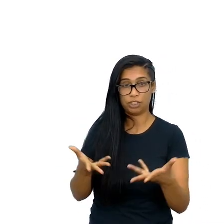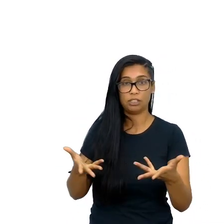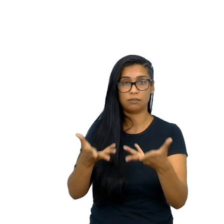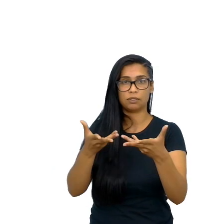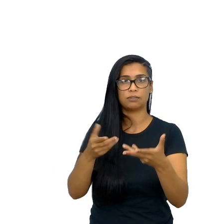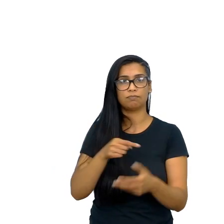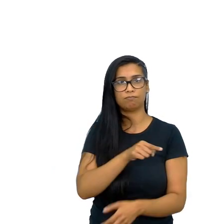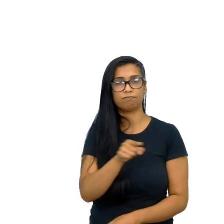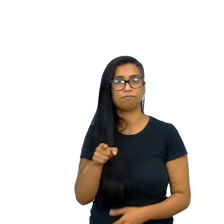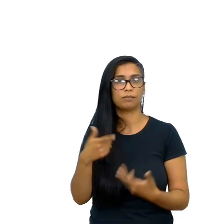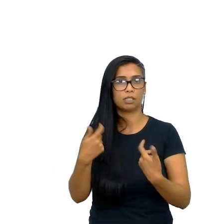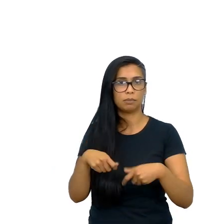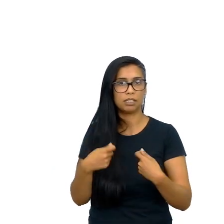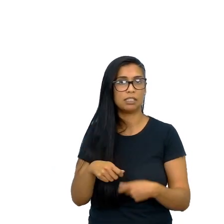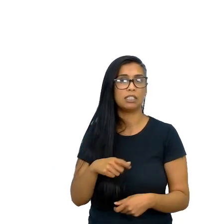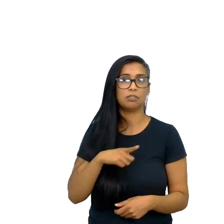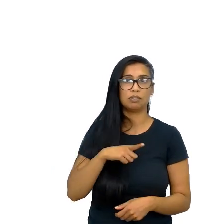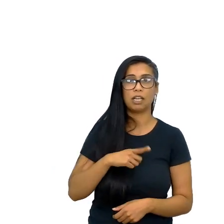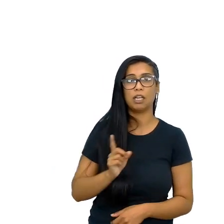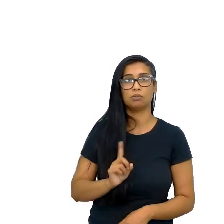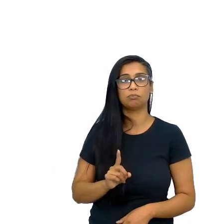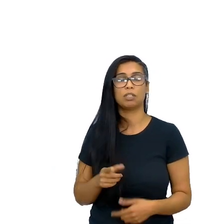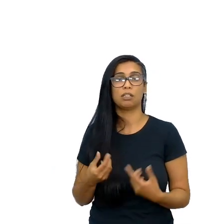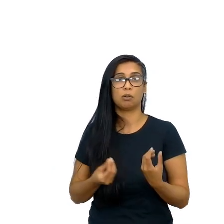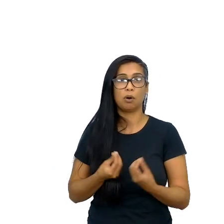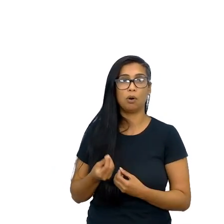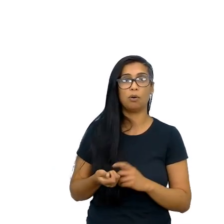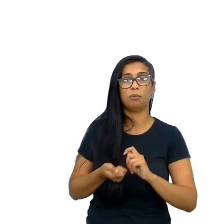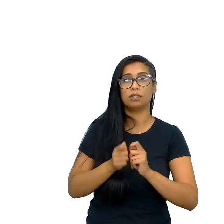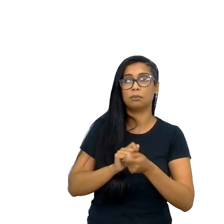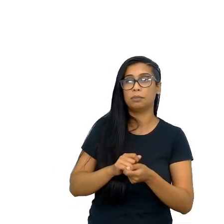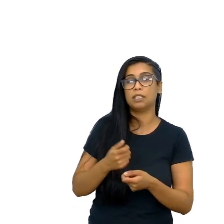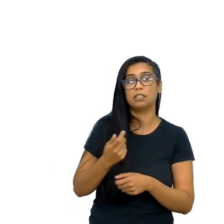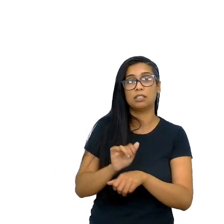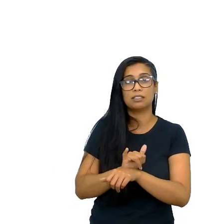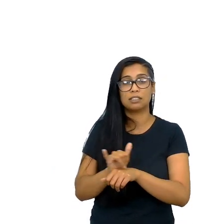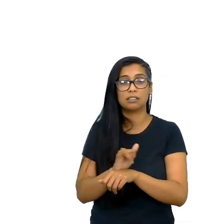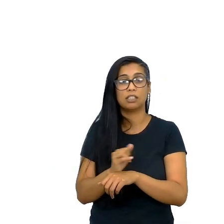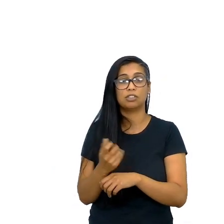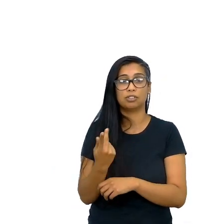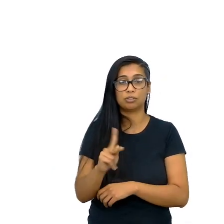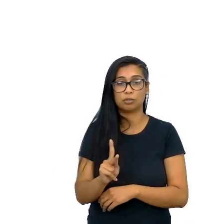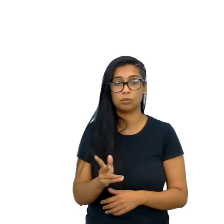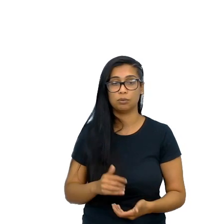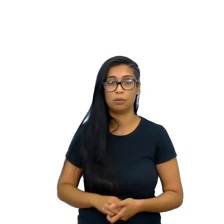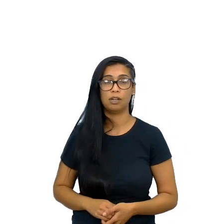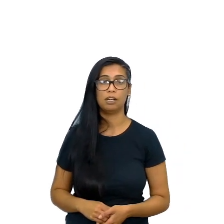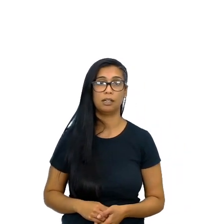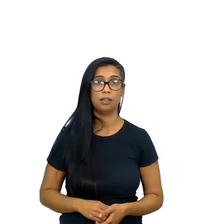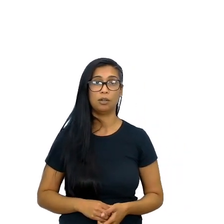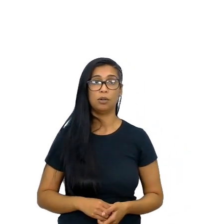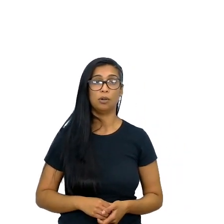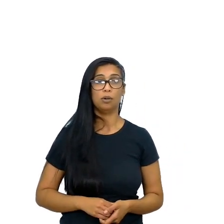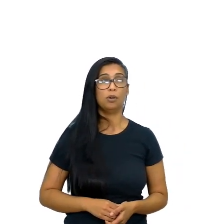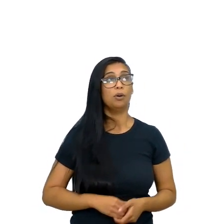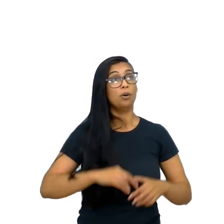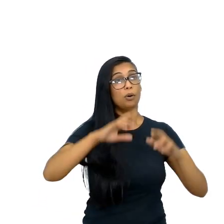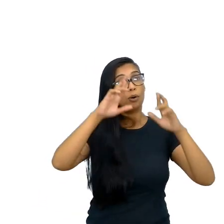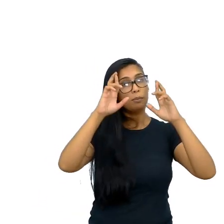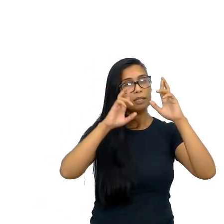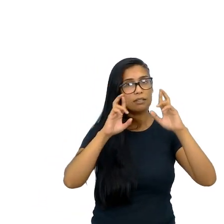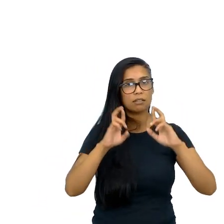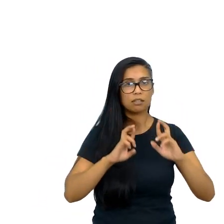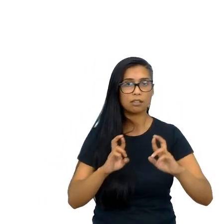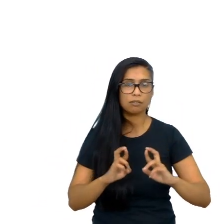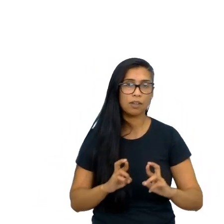estudantes, né, em prosseguir os seus estudos. Examinar também se a análise que nós estamos fazendo aqui, né,